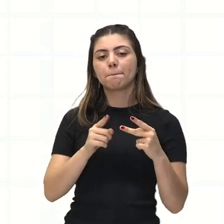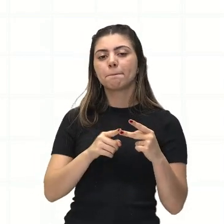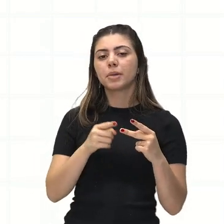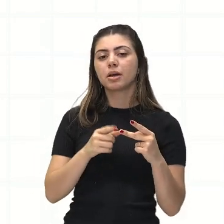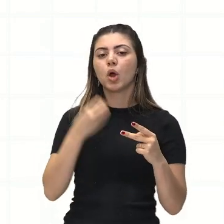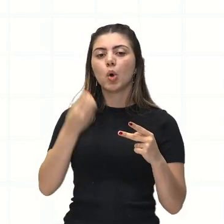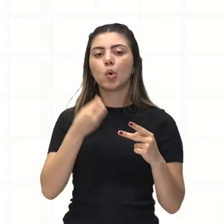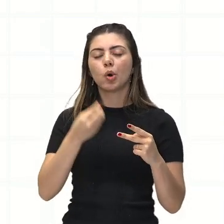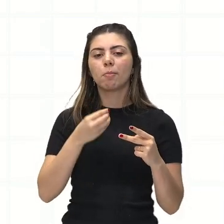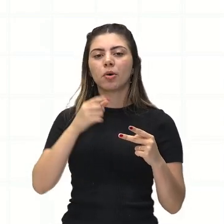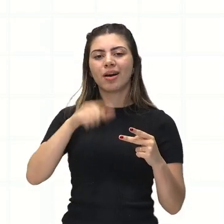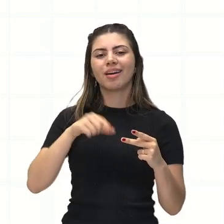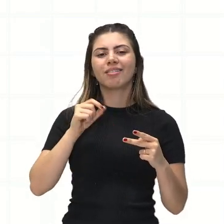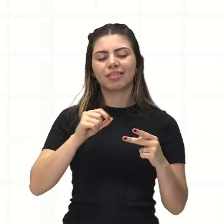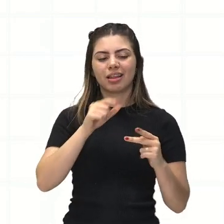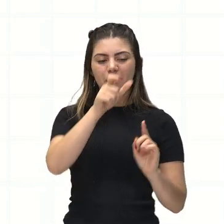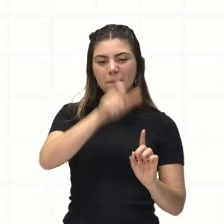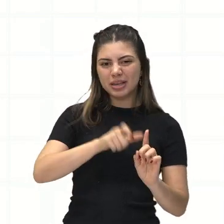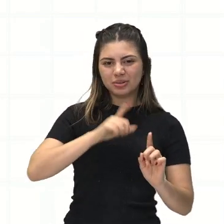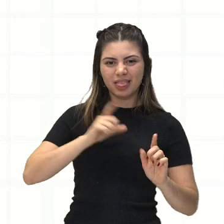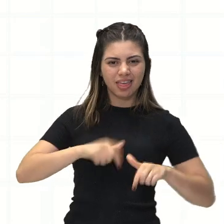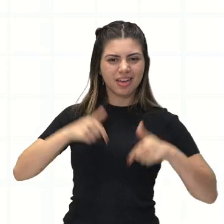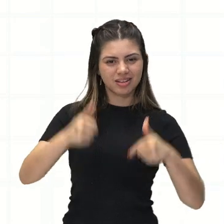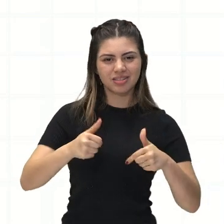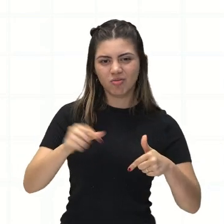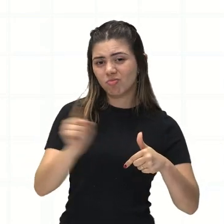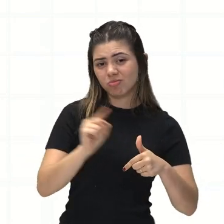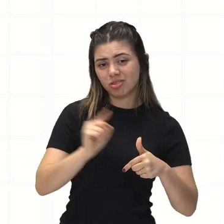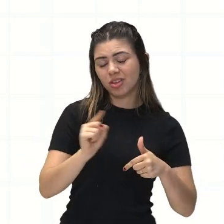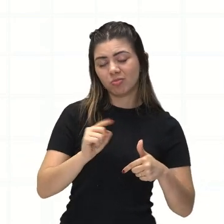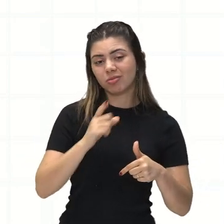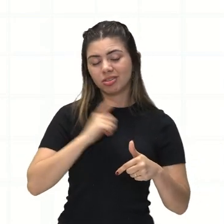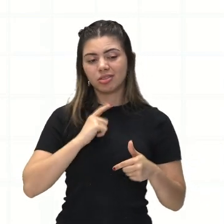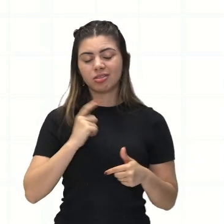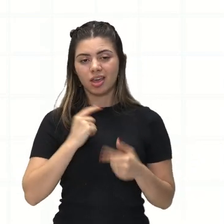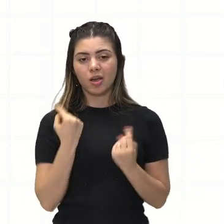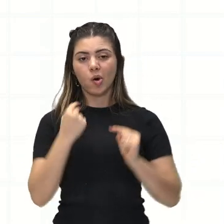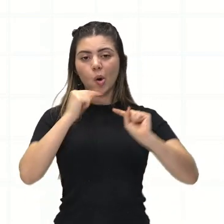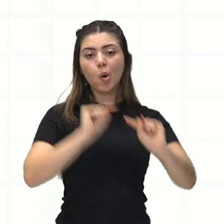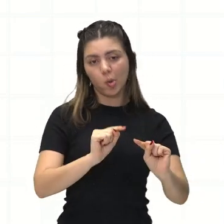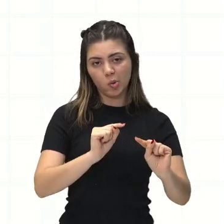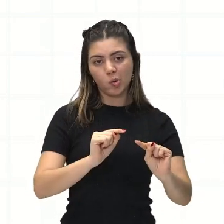o meu sujeito, ele não pratica isso aqui. Ele sofre essa ação.